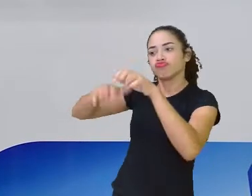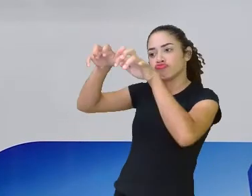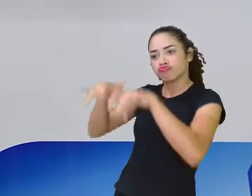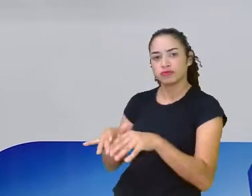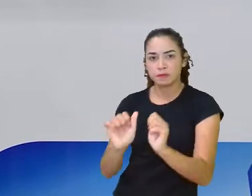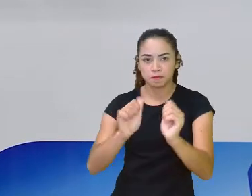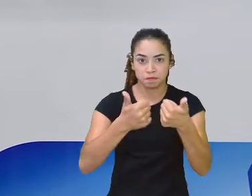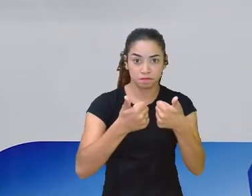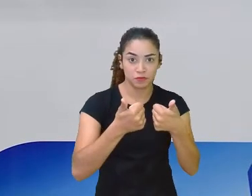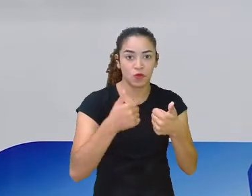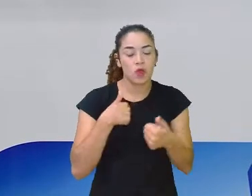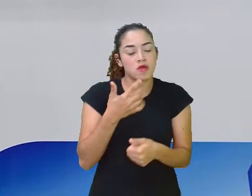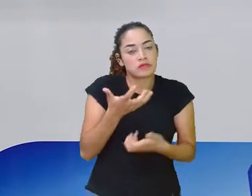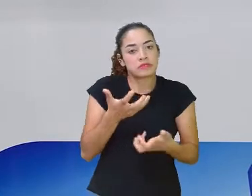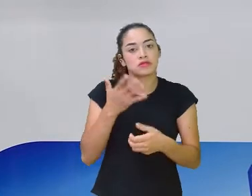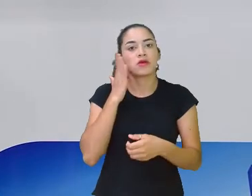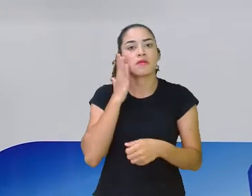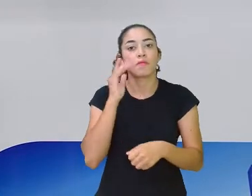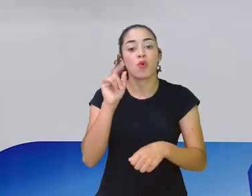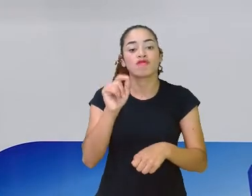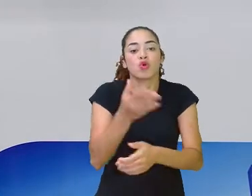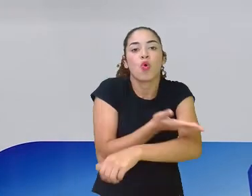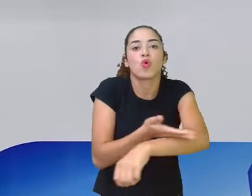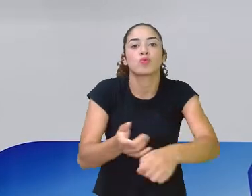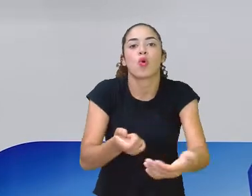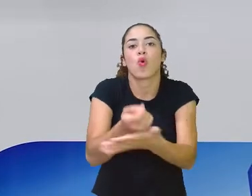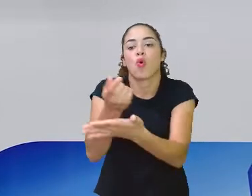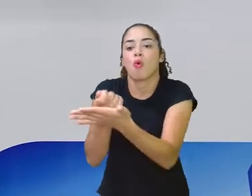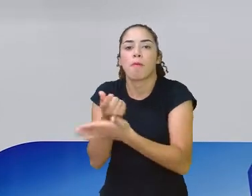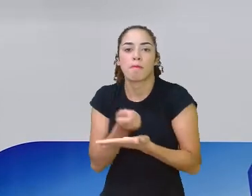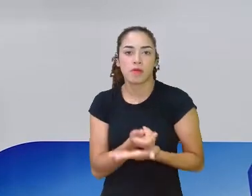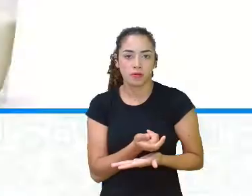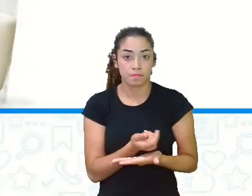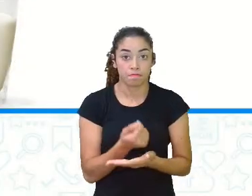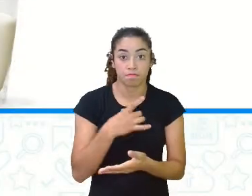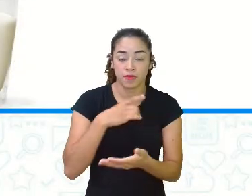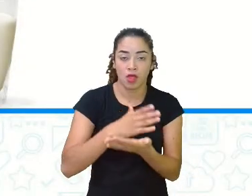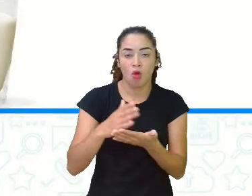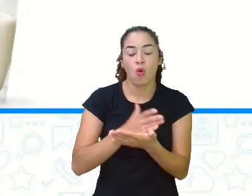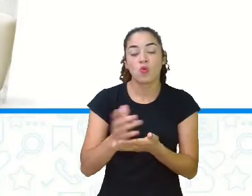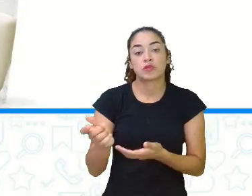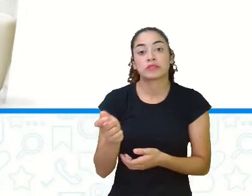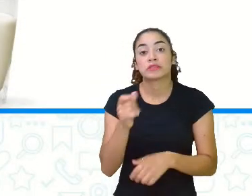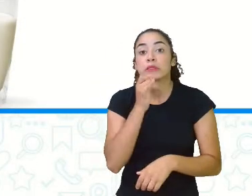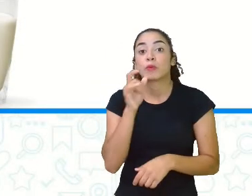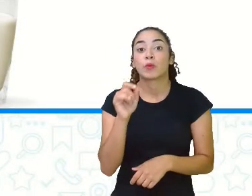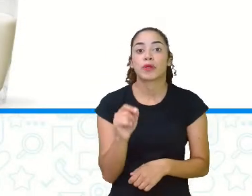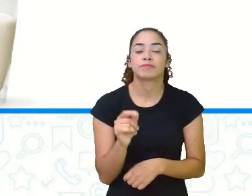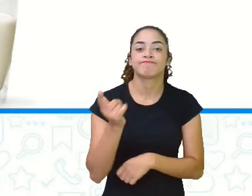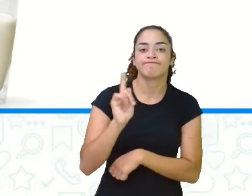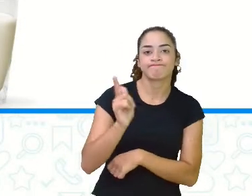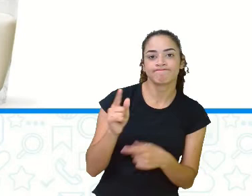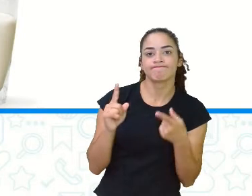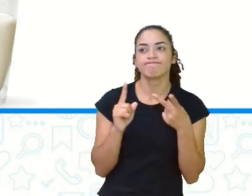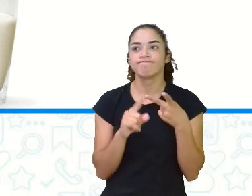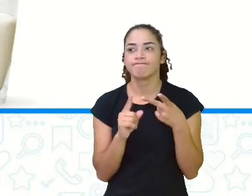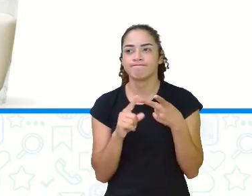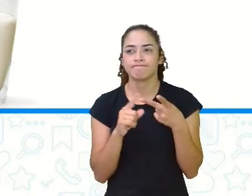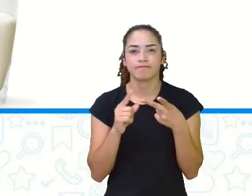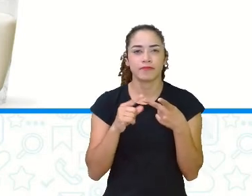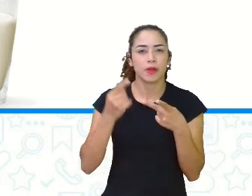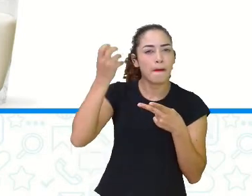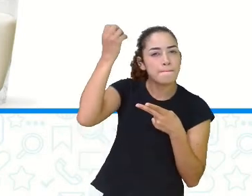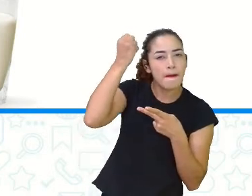vocês costumam comprar. Eu tenho aí, ó, alguns exemplos como refrigerante,